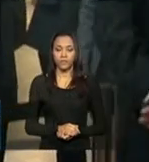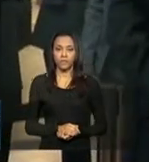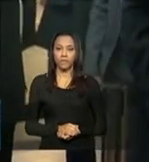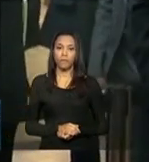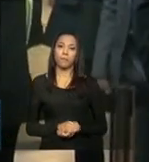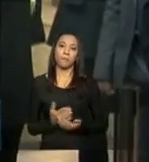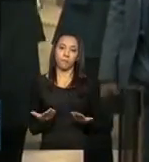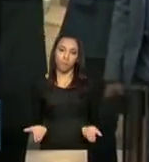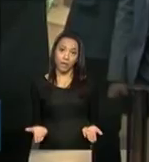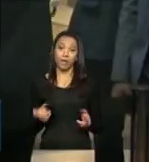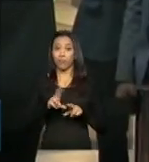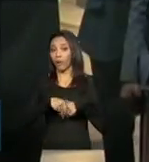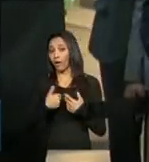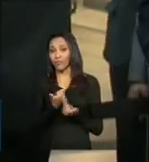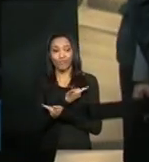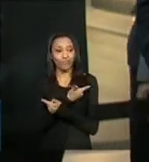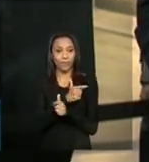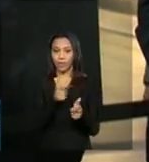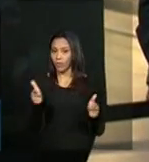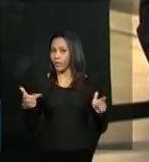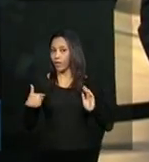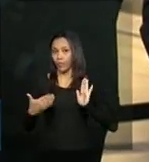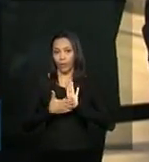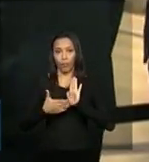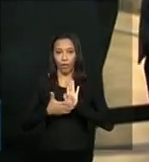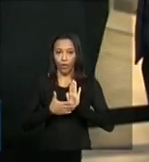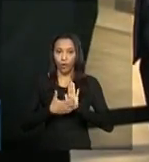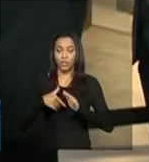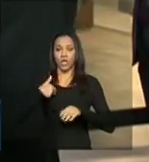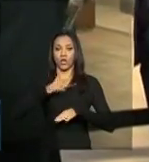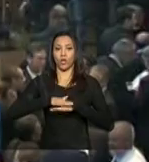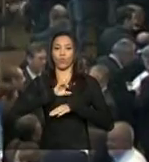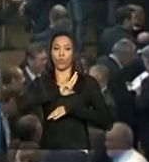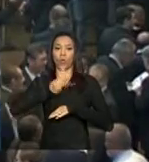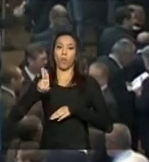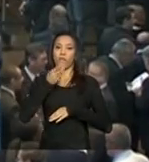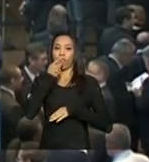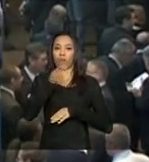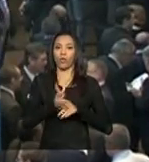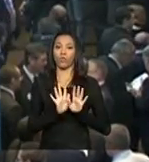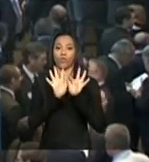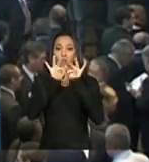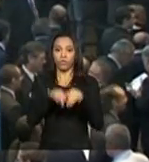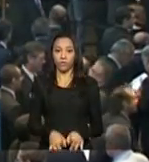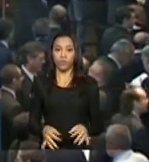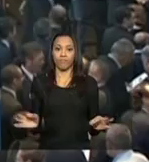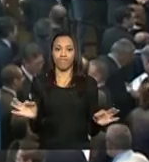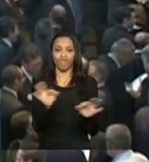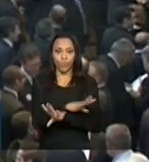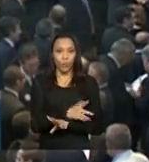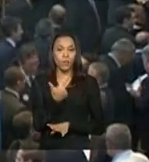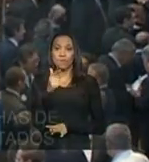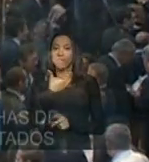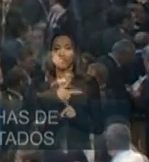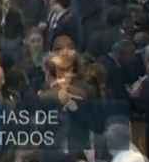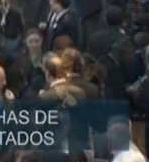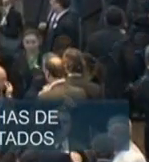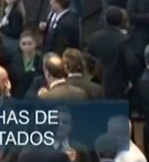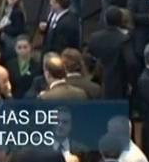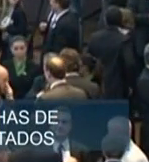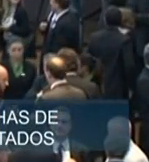Em razão de não haver propostas válidas em nome da Comissão Especial de Licitação, declaro o lote encerrado, sem vencedores.